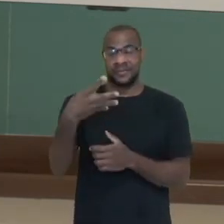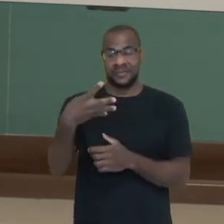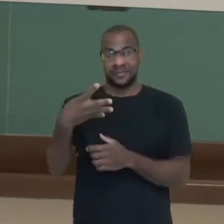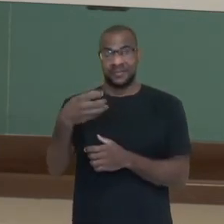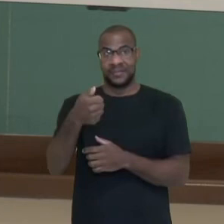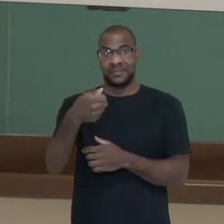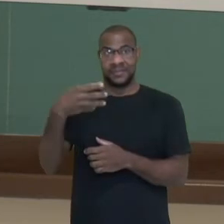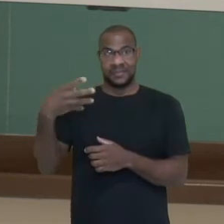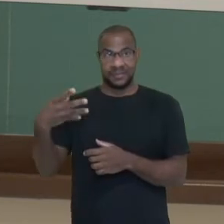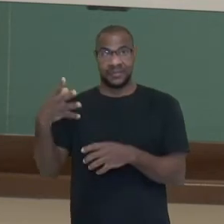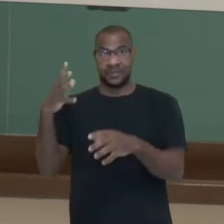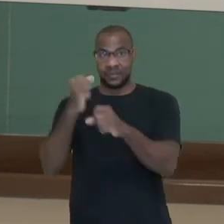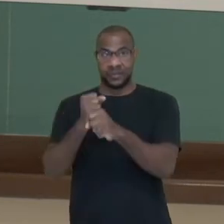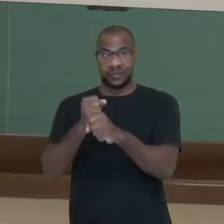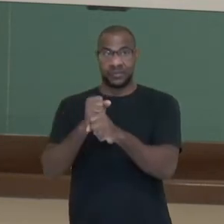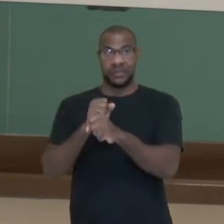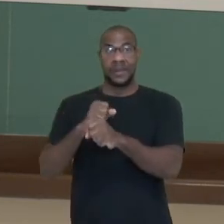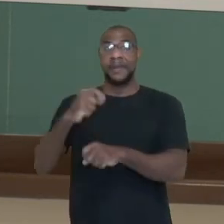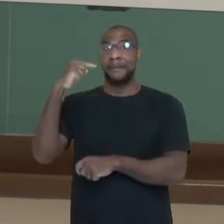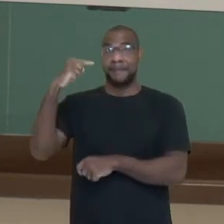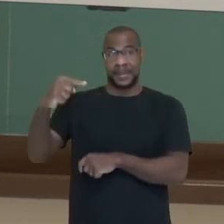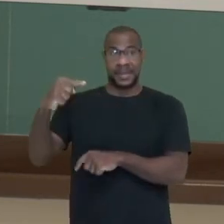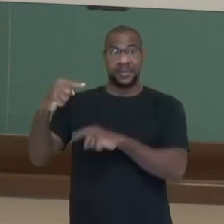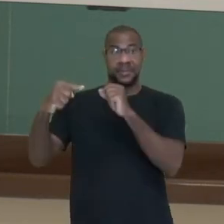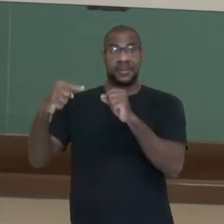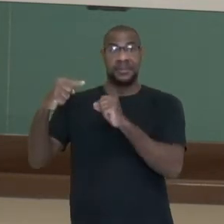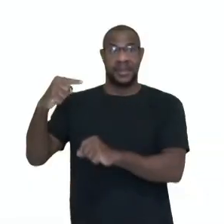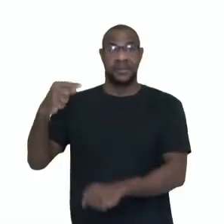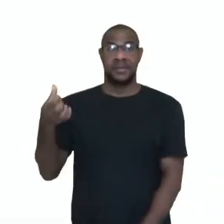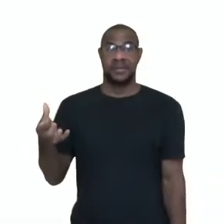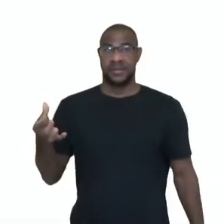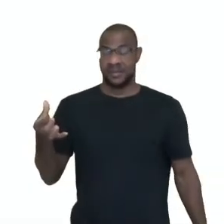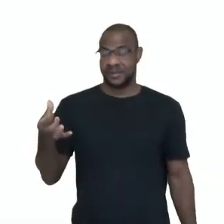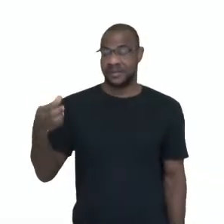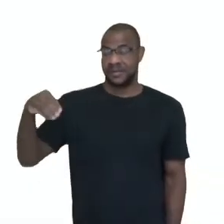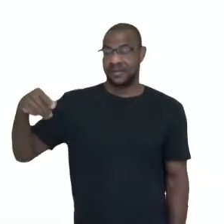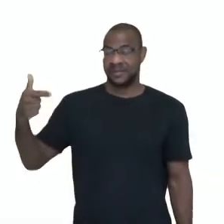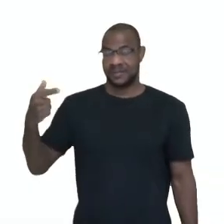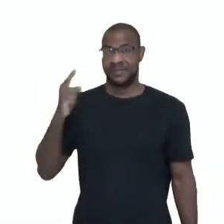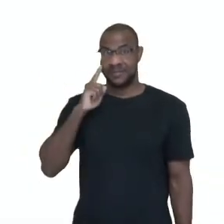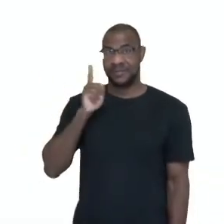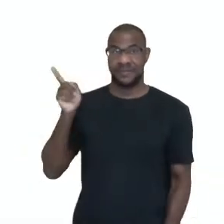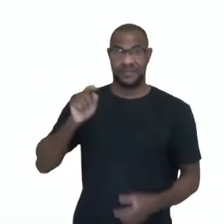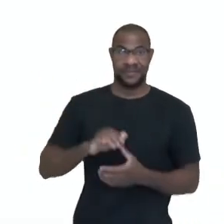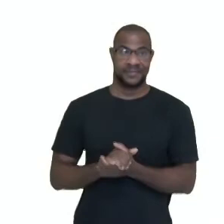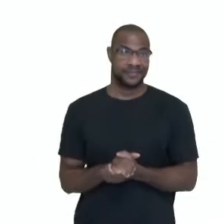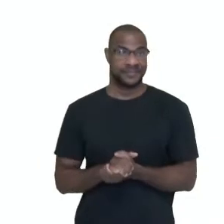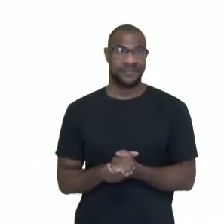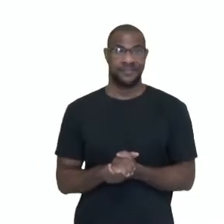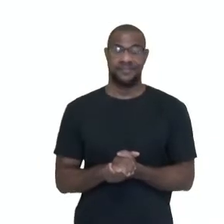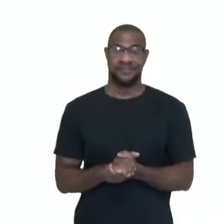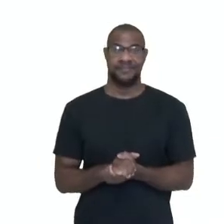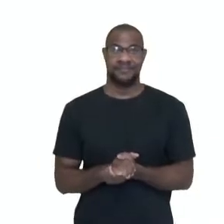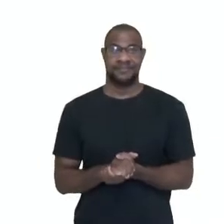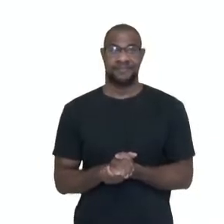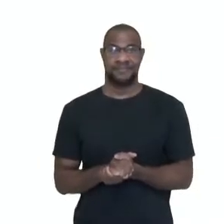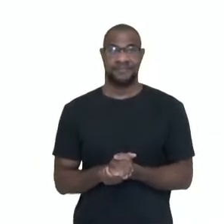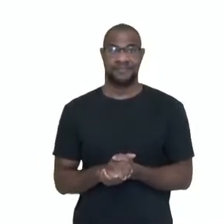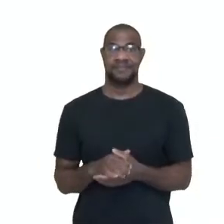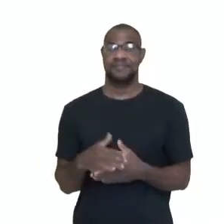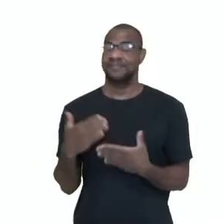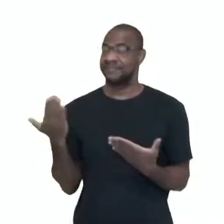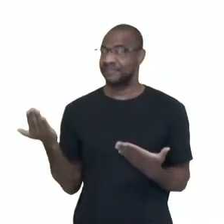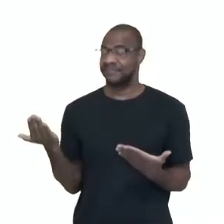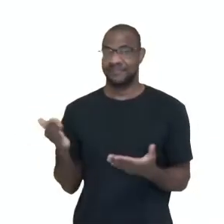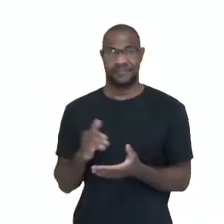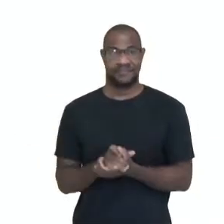tínhamos encontrado um total de 144 metros quadrados, a janela e a porta, que nós não vamos pintar, a metragem